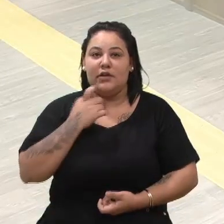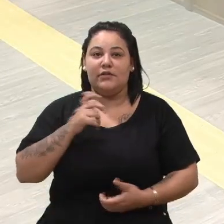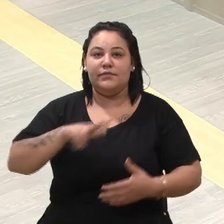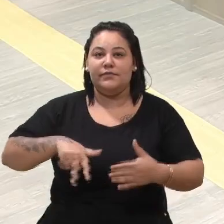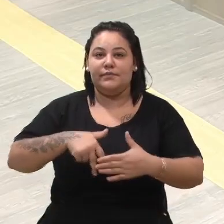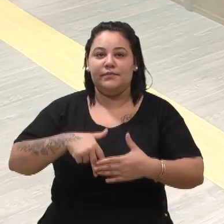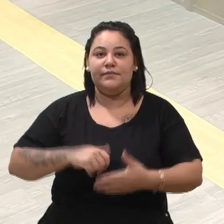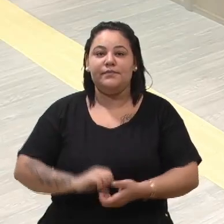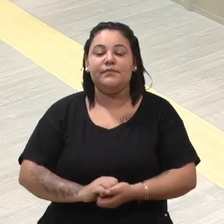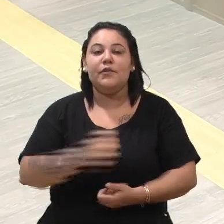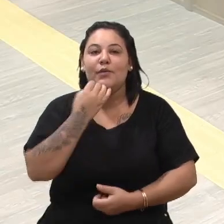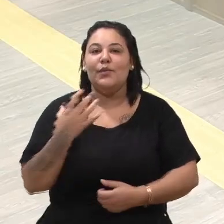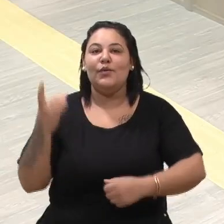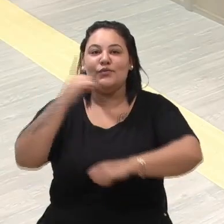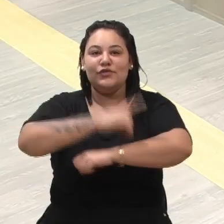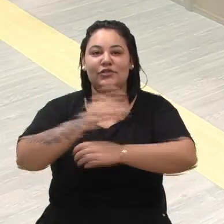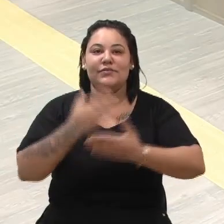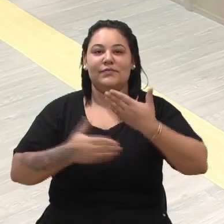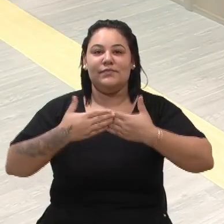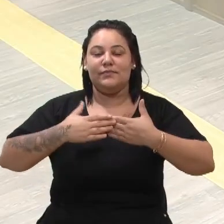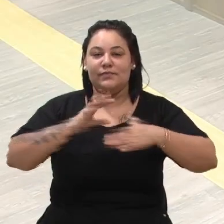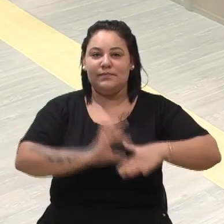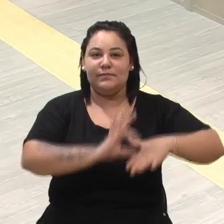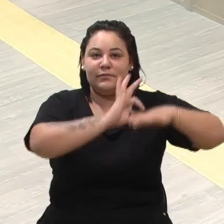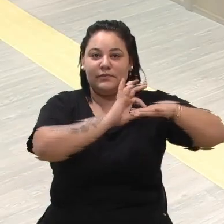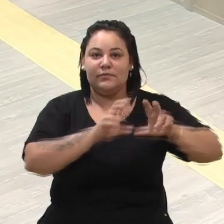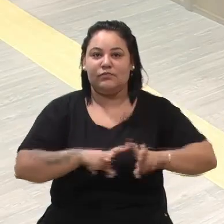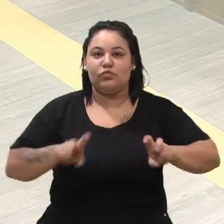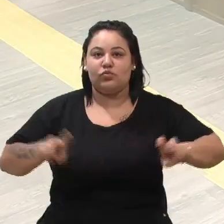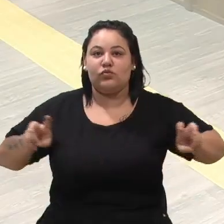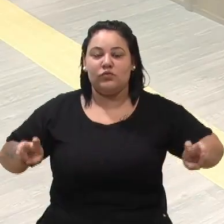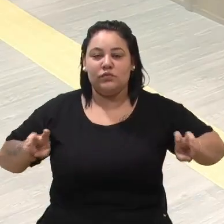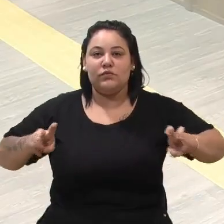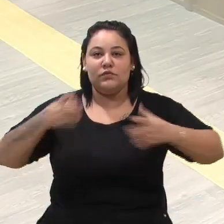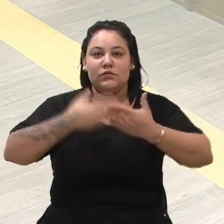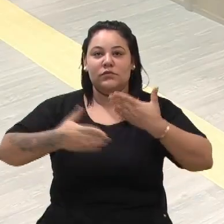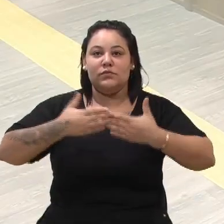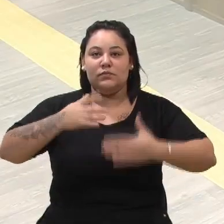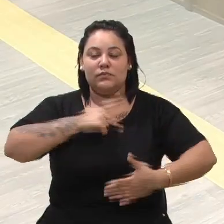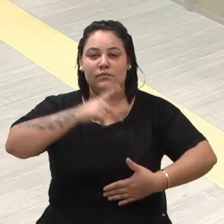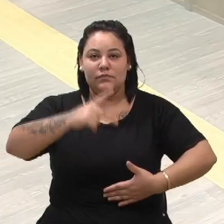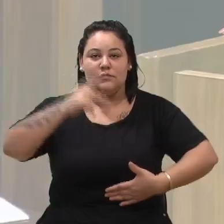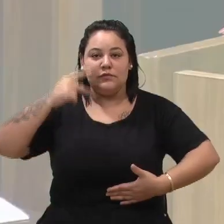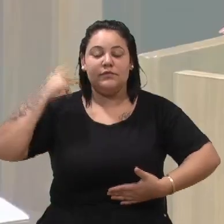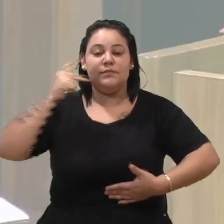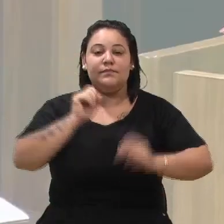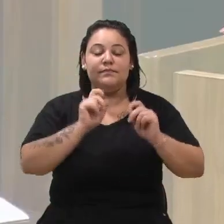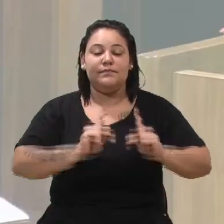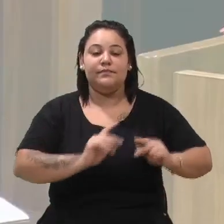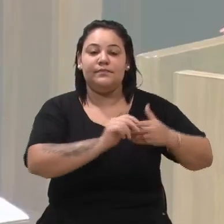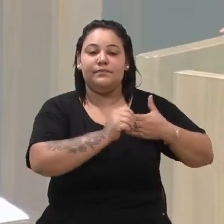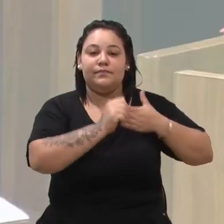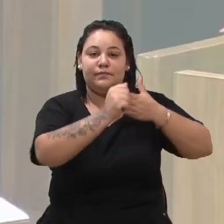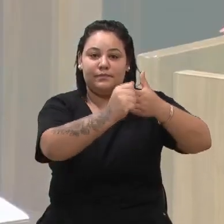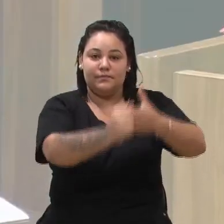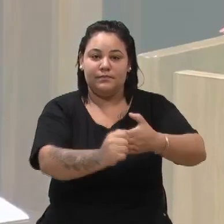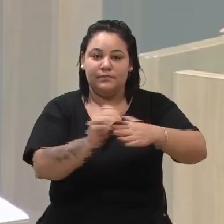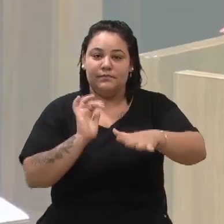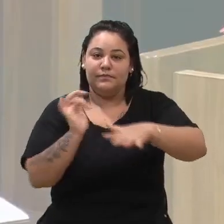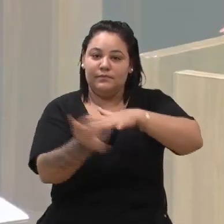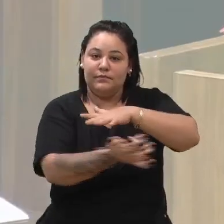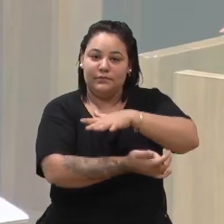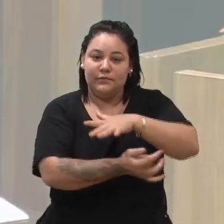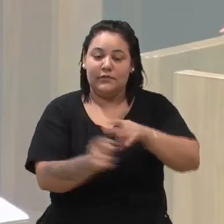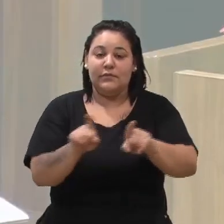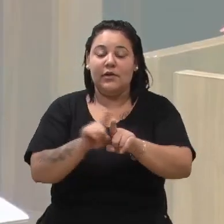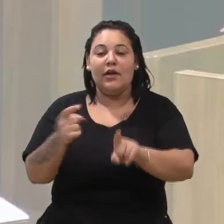Bom dia, mesa diretora, presidenta, os vereadores, a quem nos acompanha pelas redes. Eu